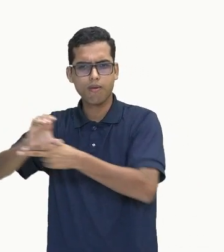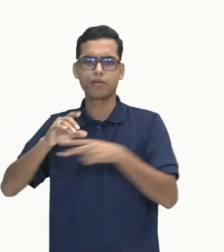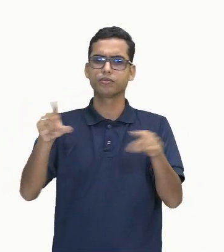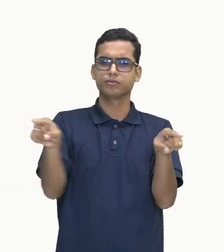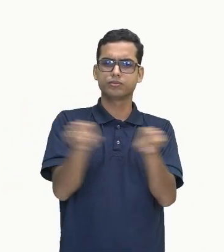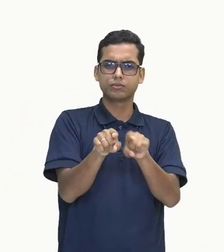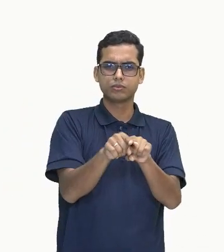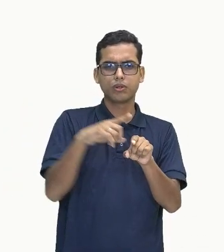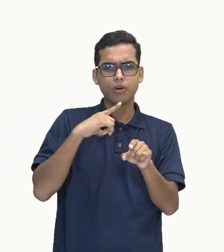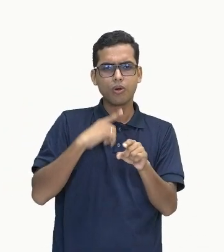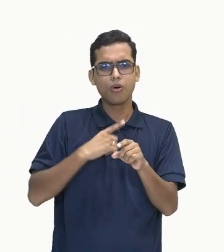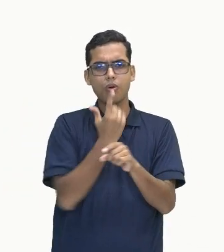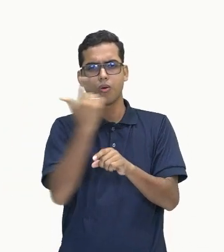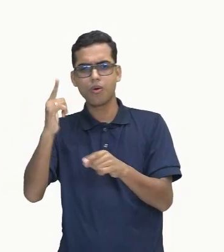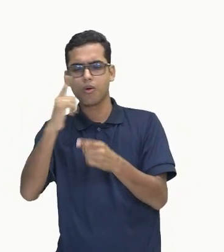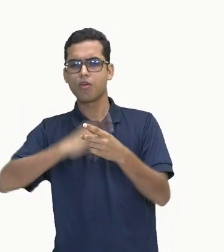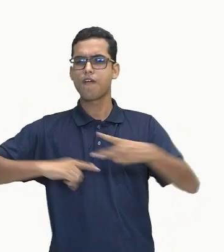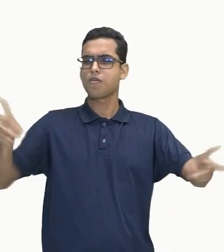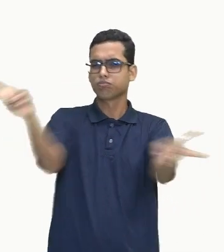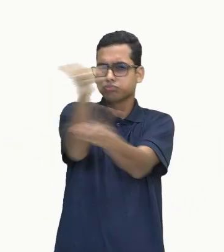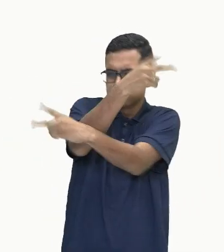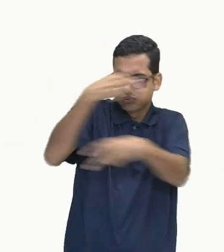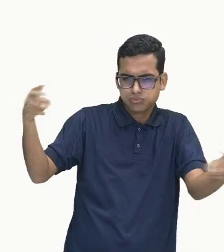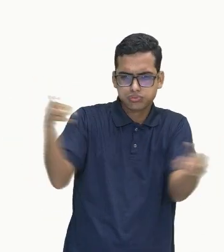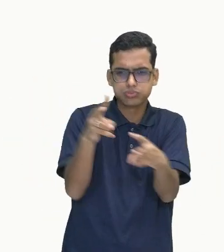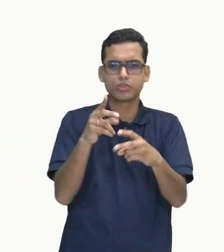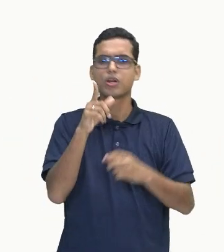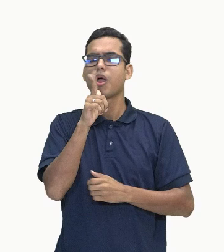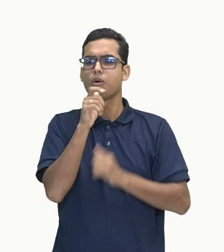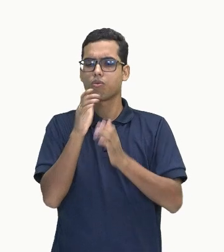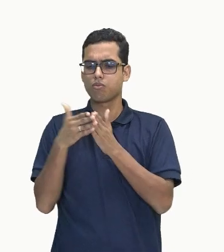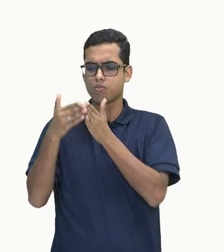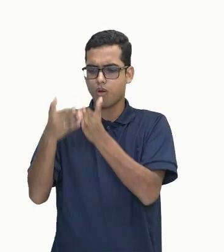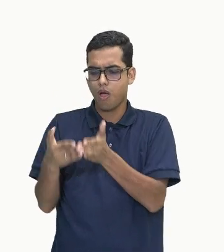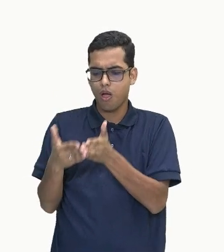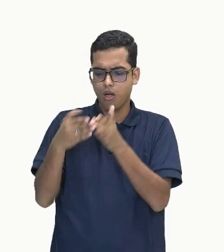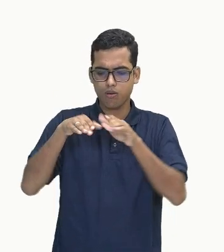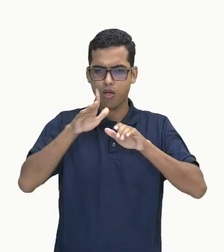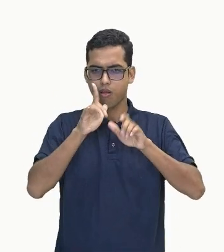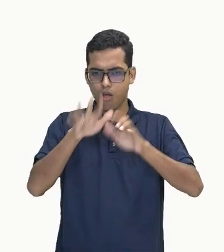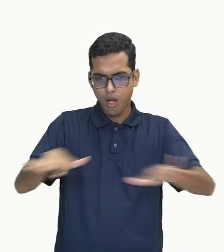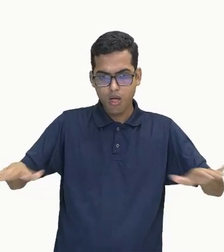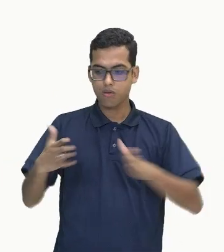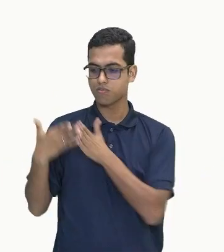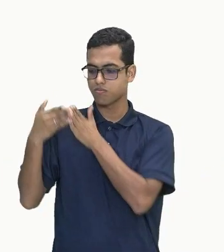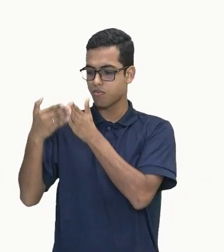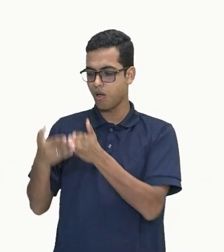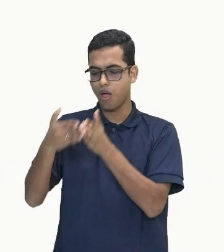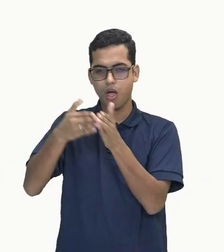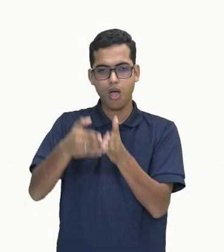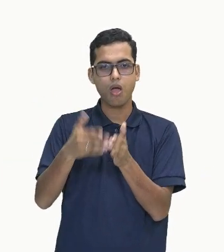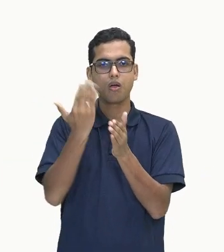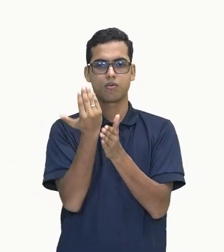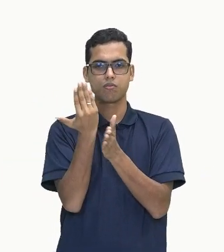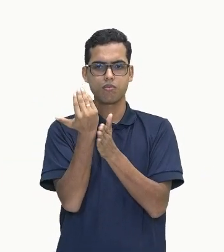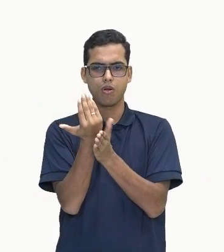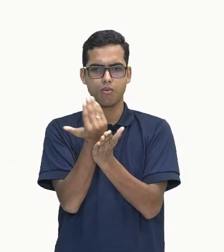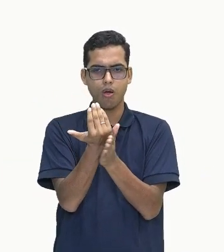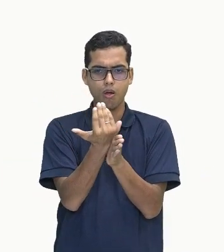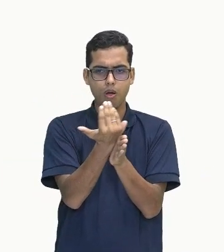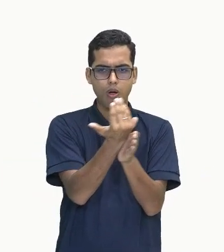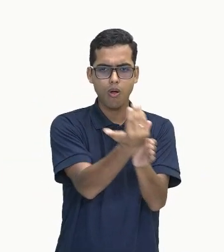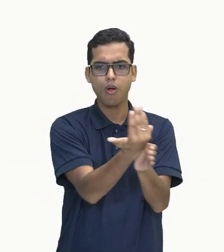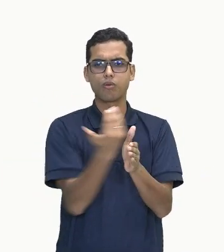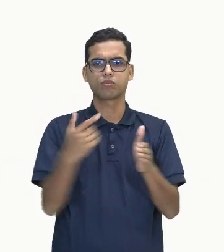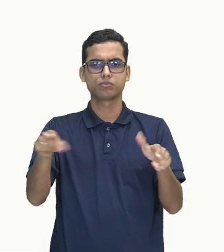dos acontecimentos que a gente observa, os barcos à vela, a fundição dos minérios de cobre, e aí a gente vai observar também os primeiros